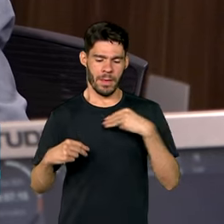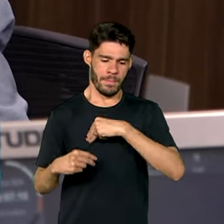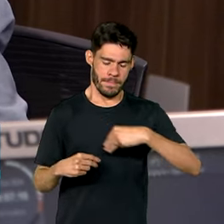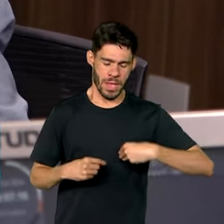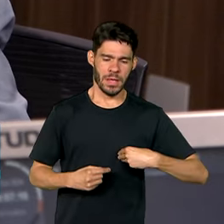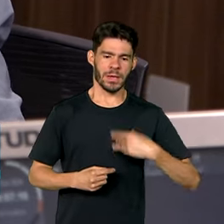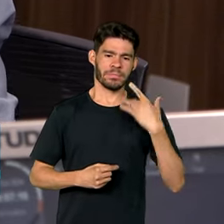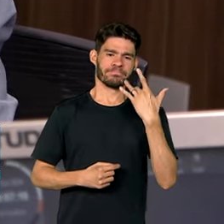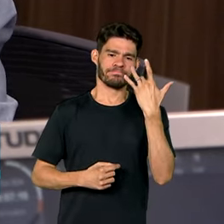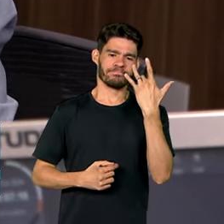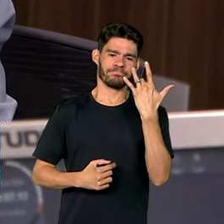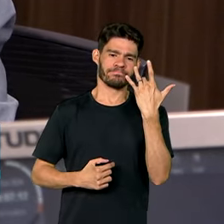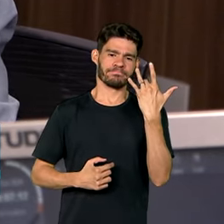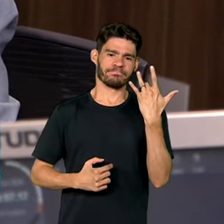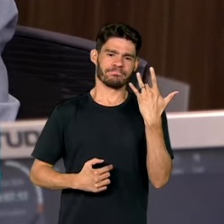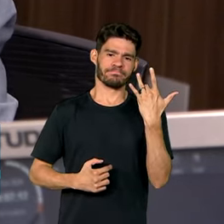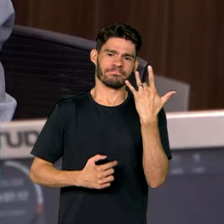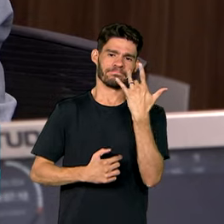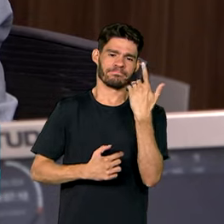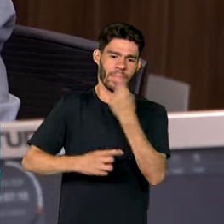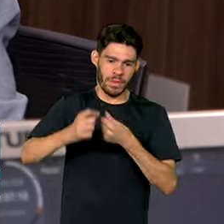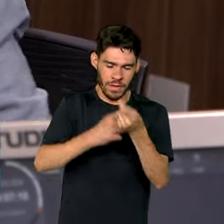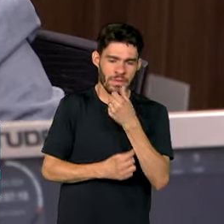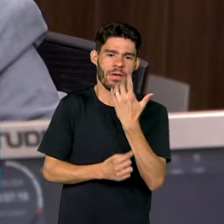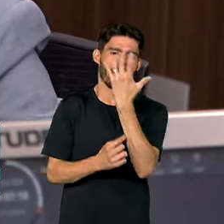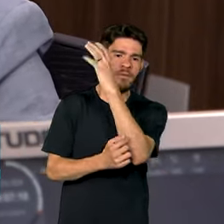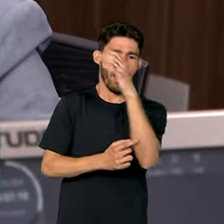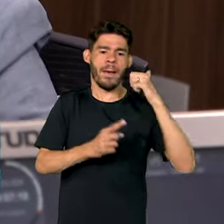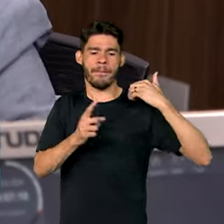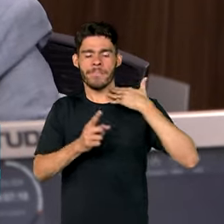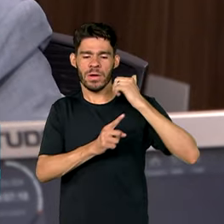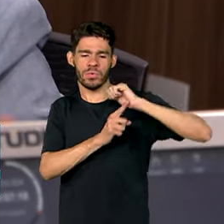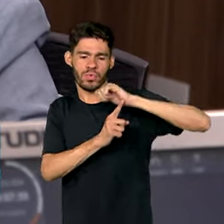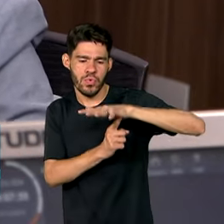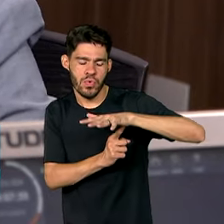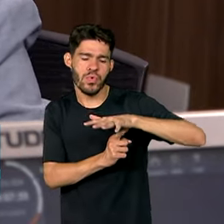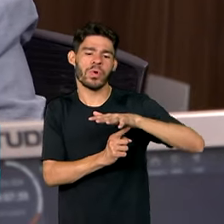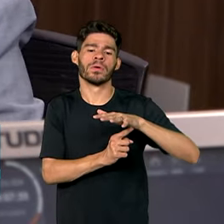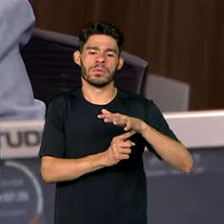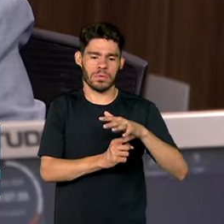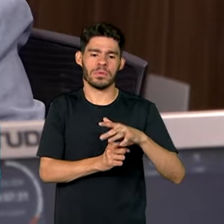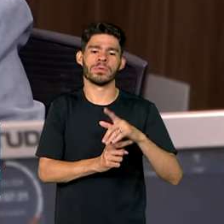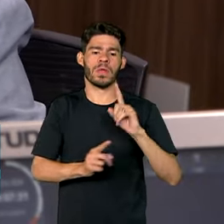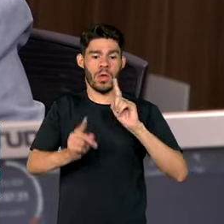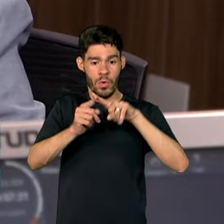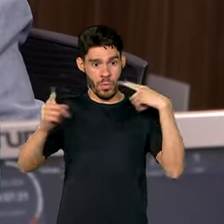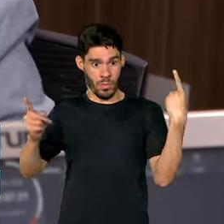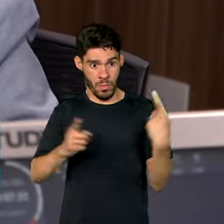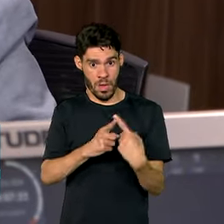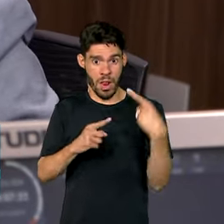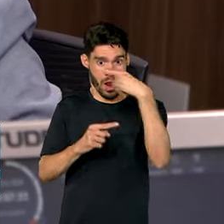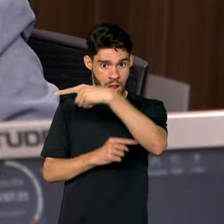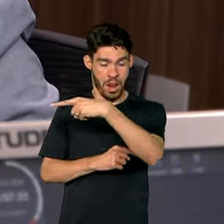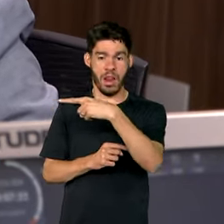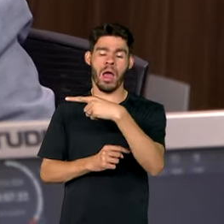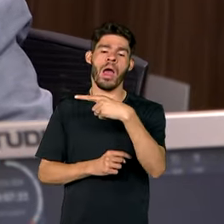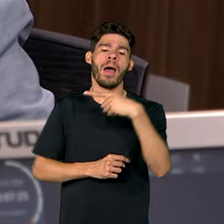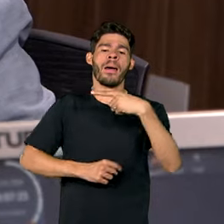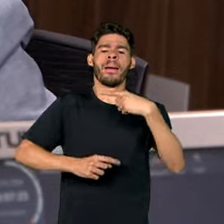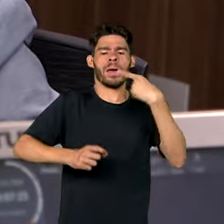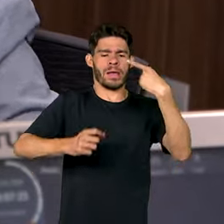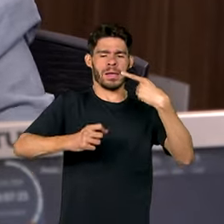de Meio Ambiente banco central e de relações exteriores em Washington essa reunião aconteceu lá como eu disse foi